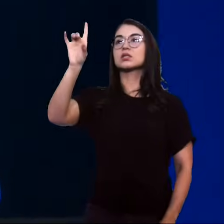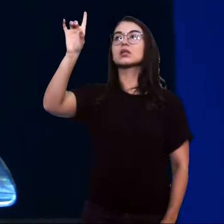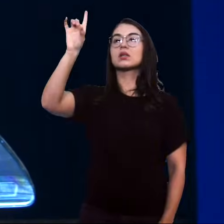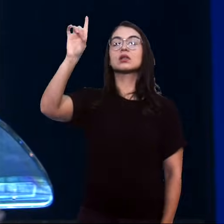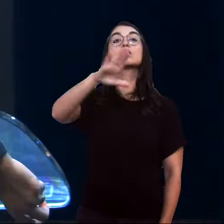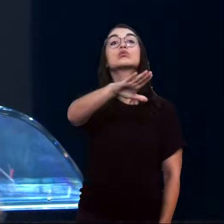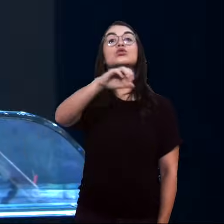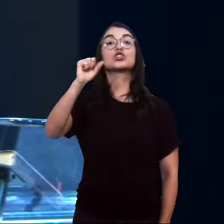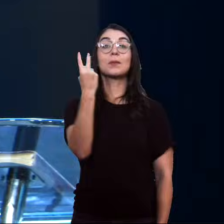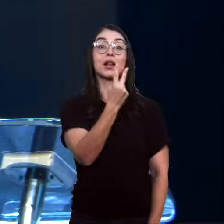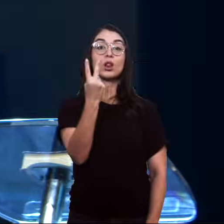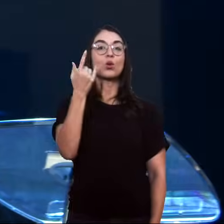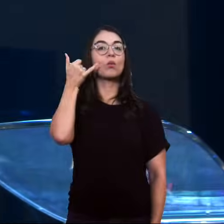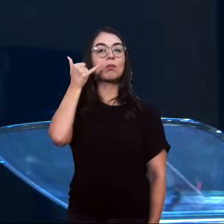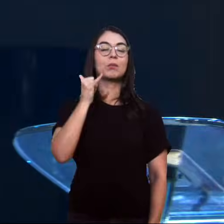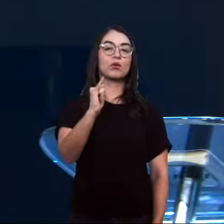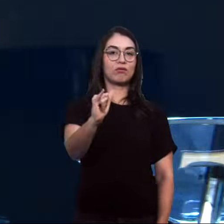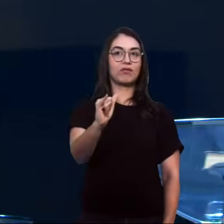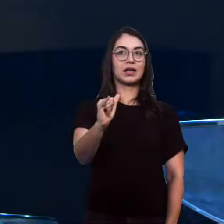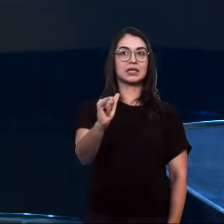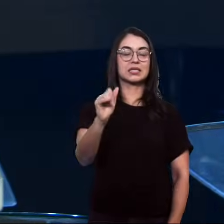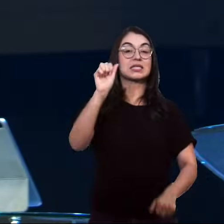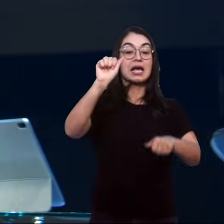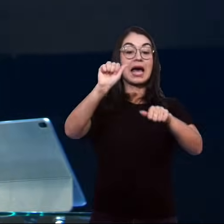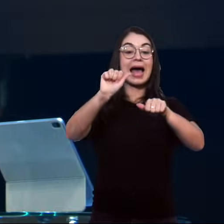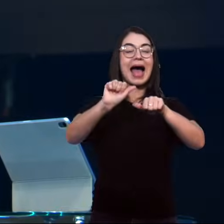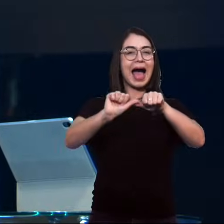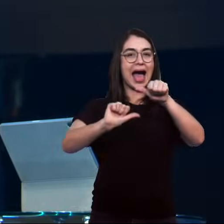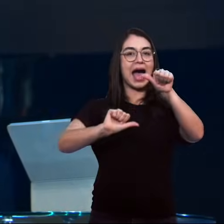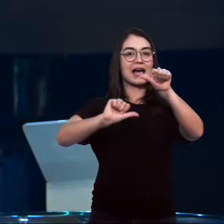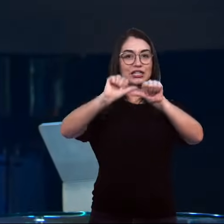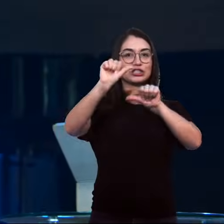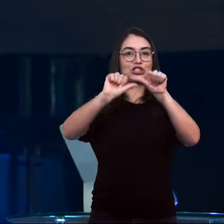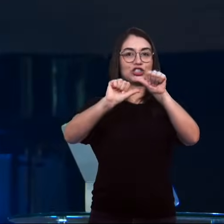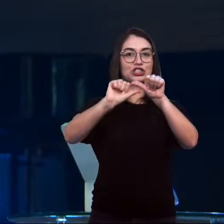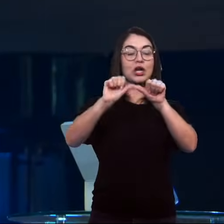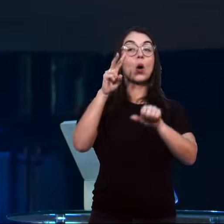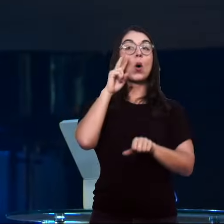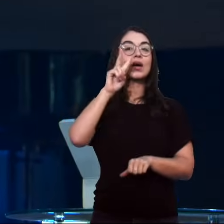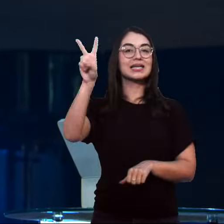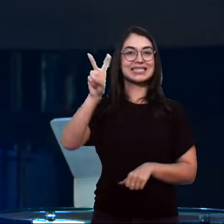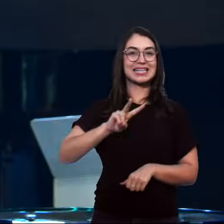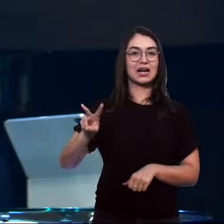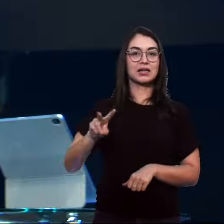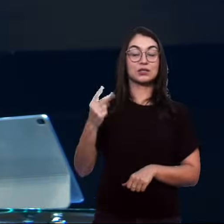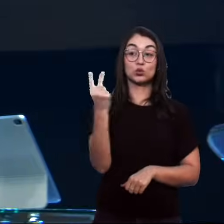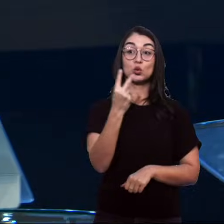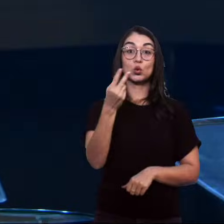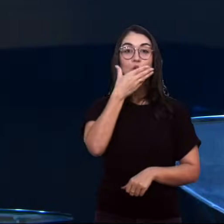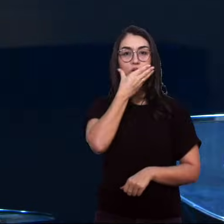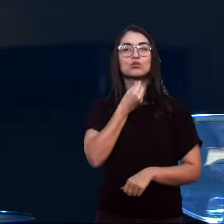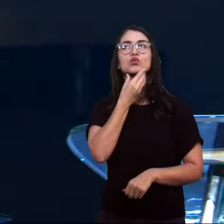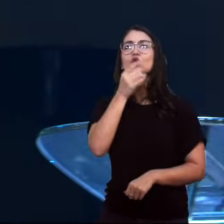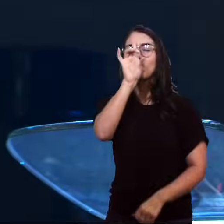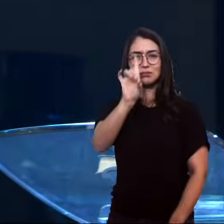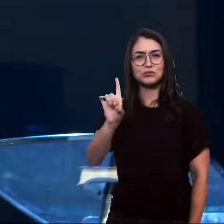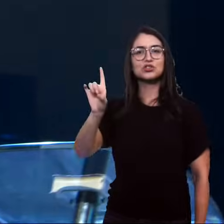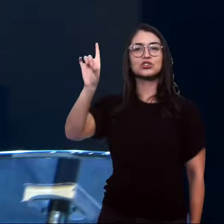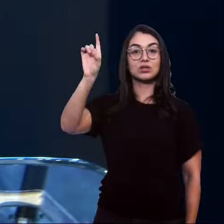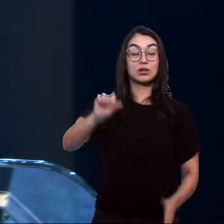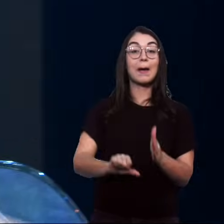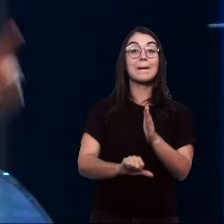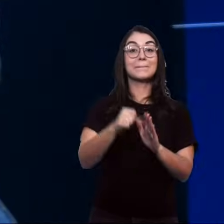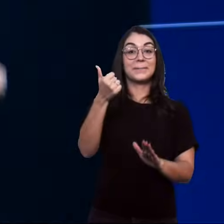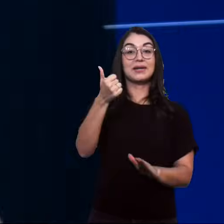2 profetas, Ageu e Zacarias. Deus levanta esses 2 homens de Deus. Primeiro